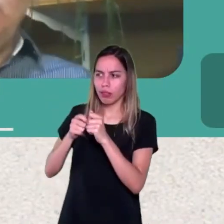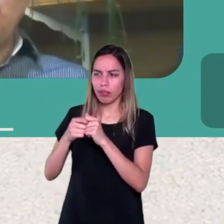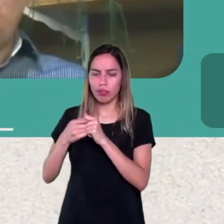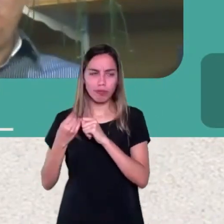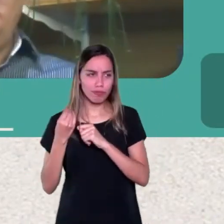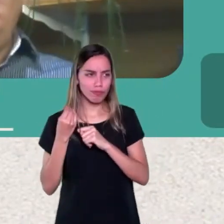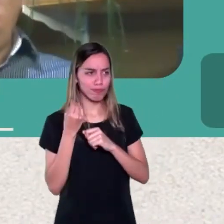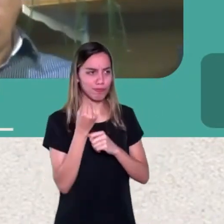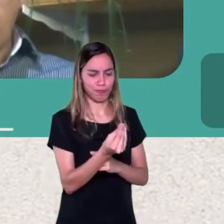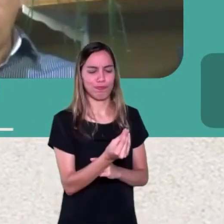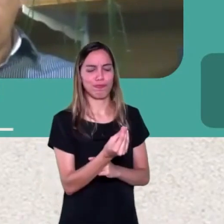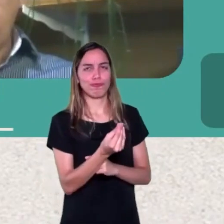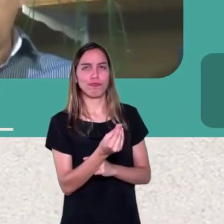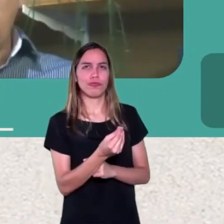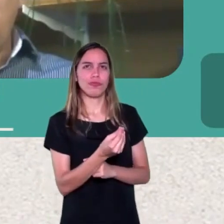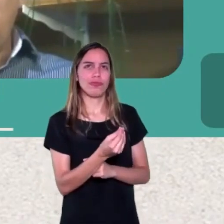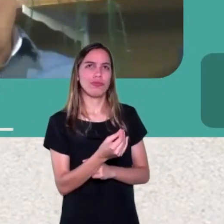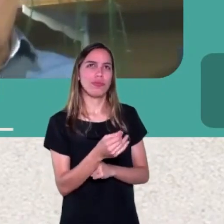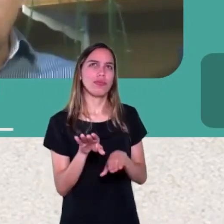antigos